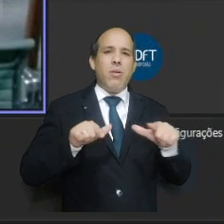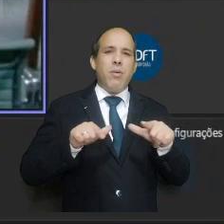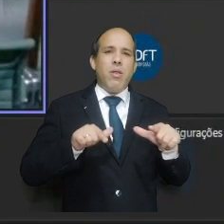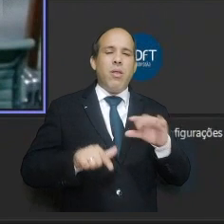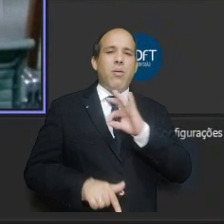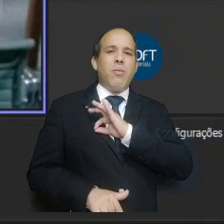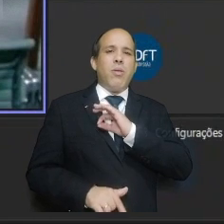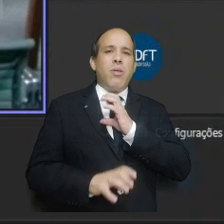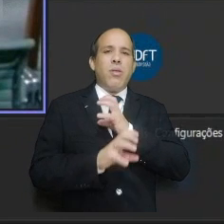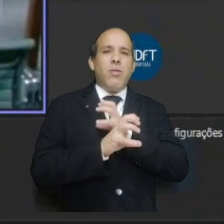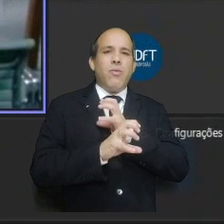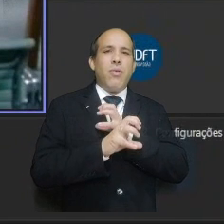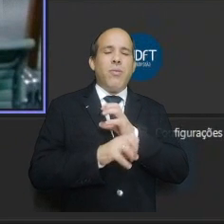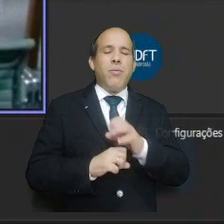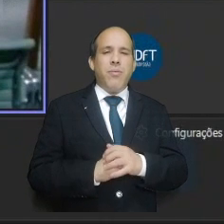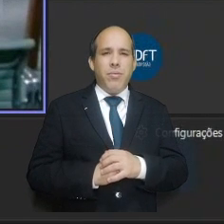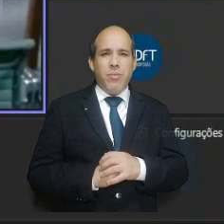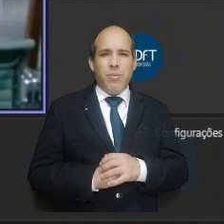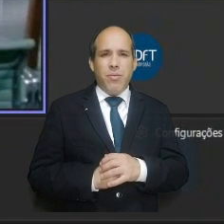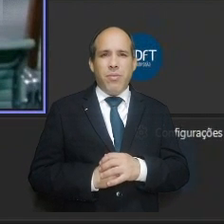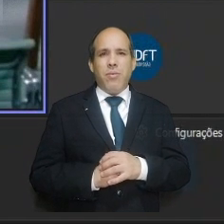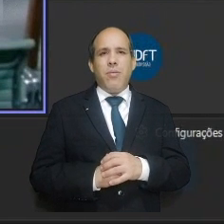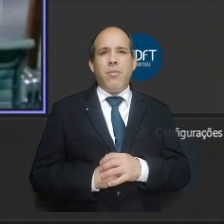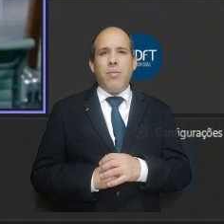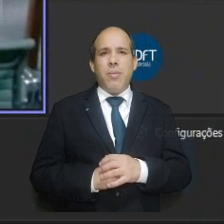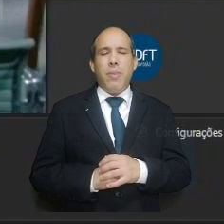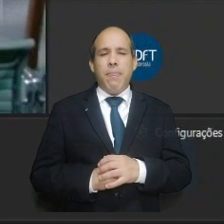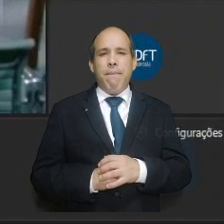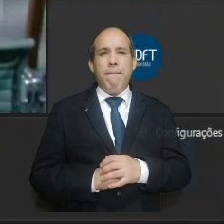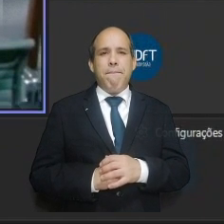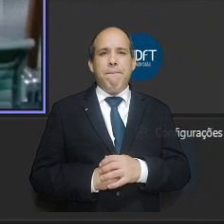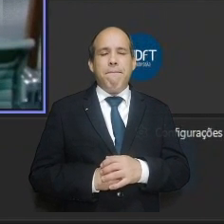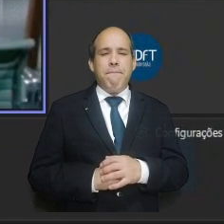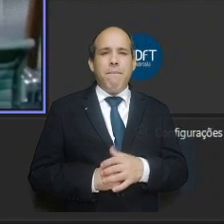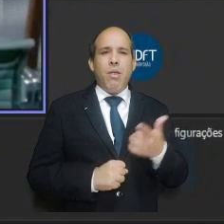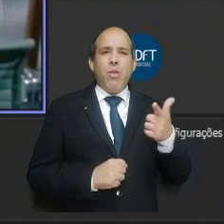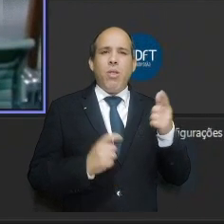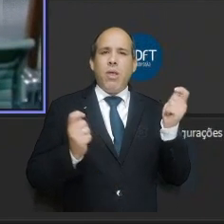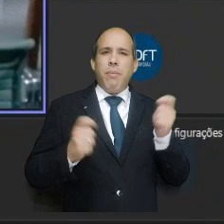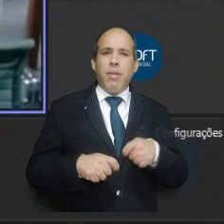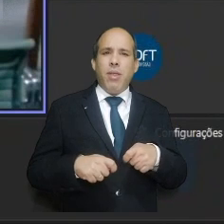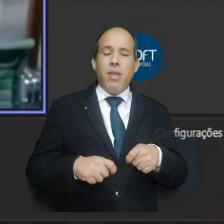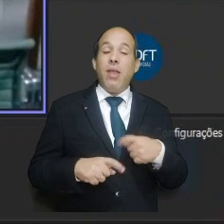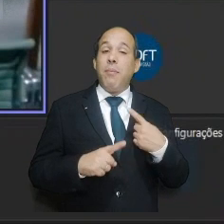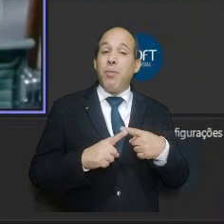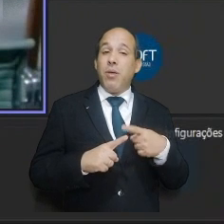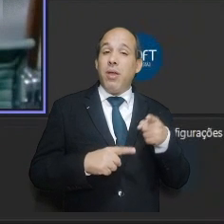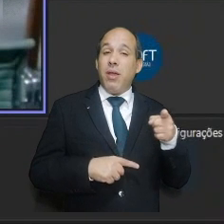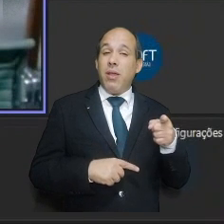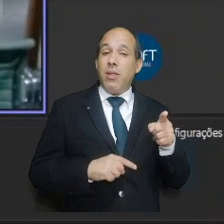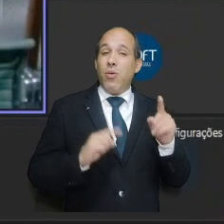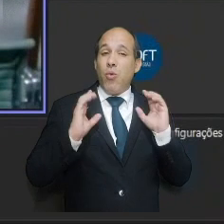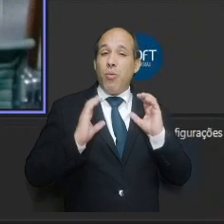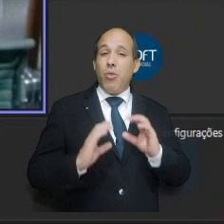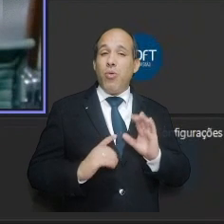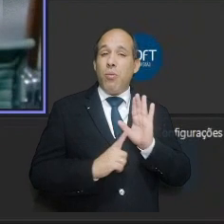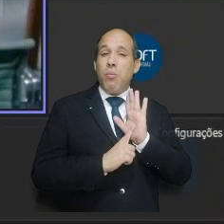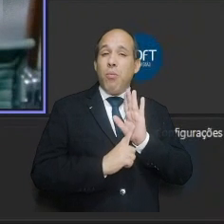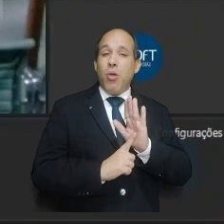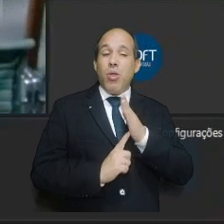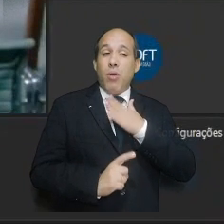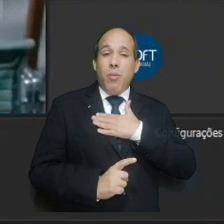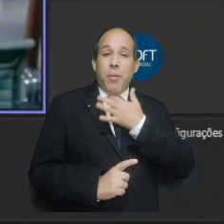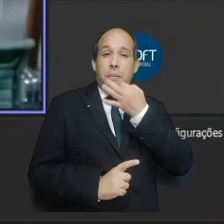incapacidade da autora, né, da impetrante, melhor dizendo. E essa conduta